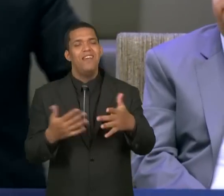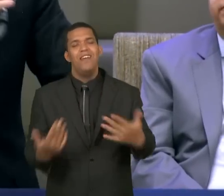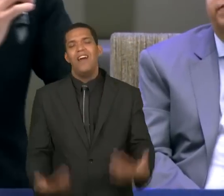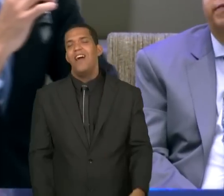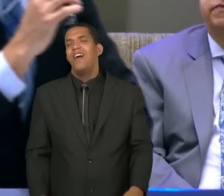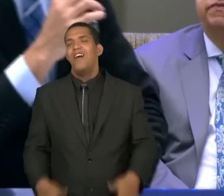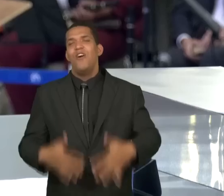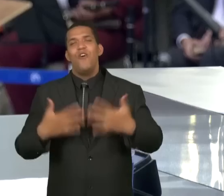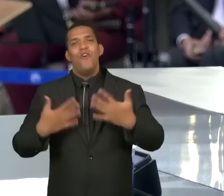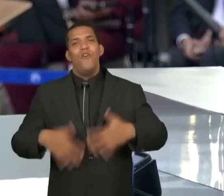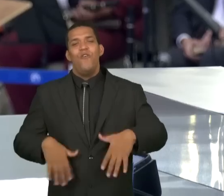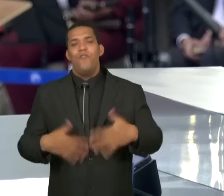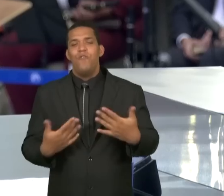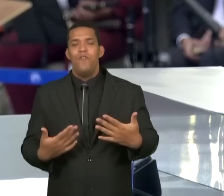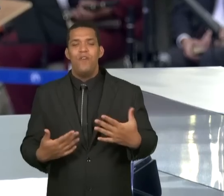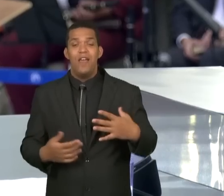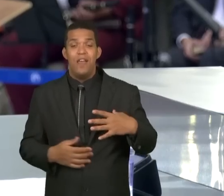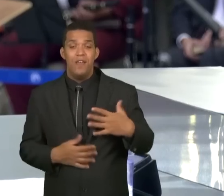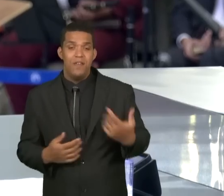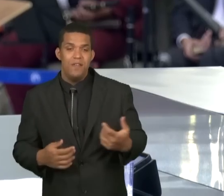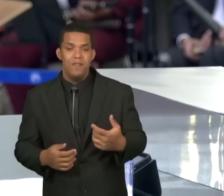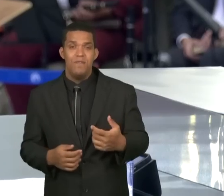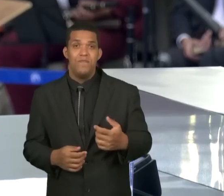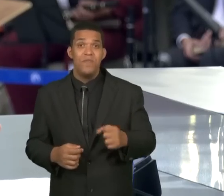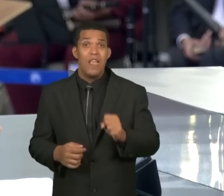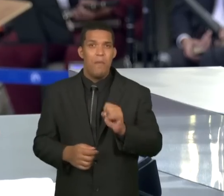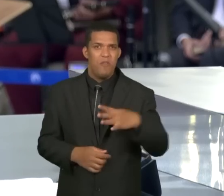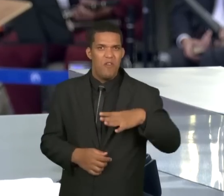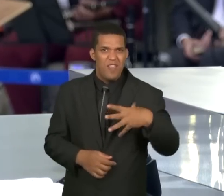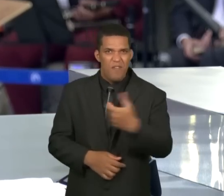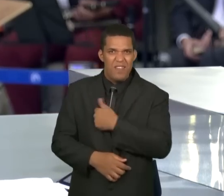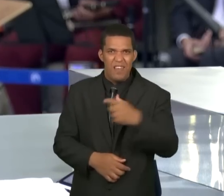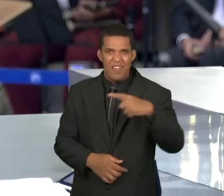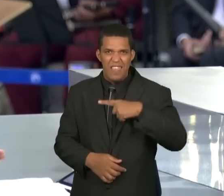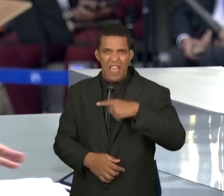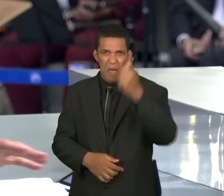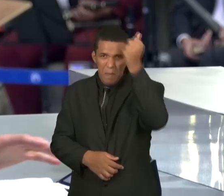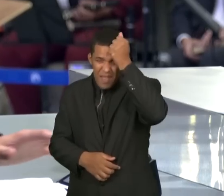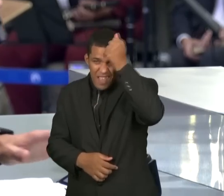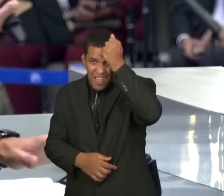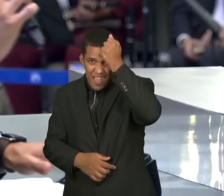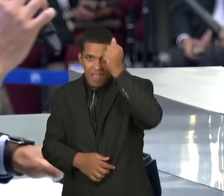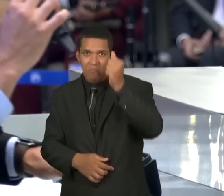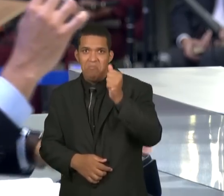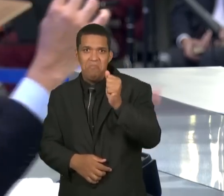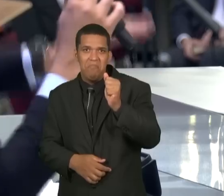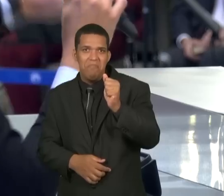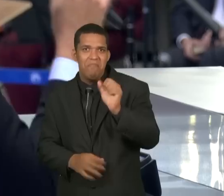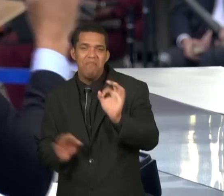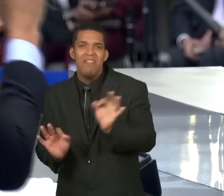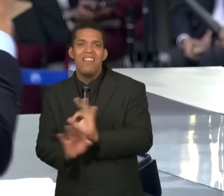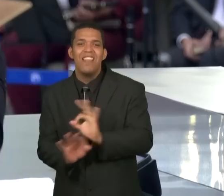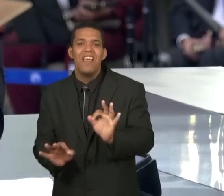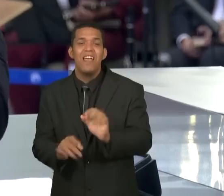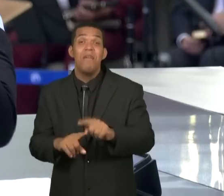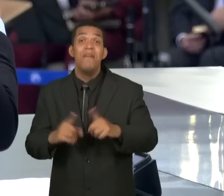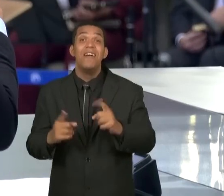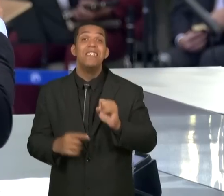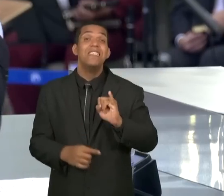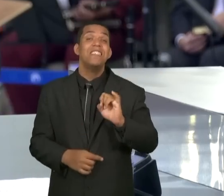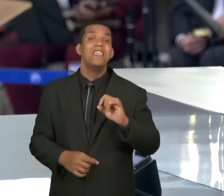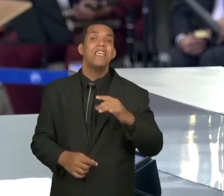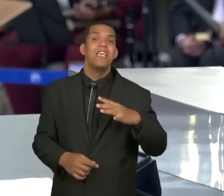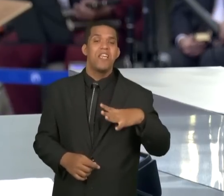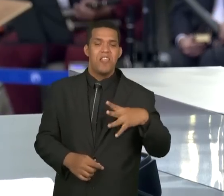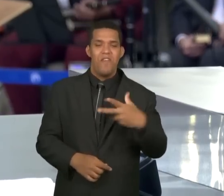quem bebeu dessa fonte já se arrependeu aqui levanta a mão mas quem está satisfeito com Cristo levanta a mão e dá um glória